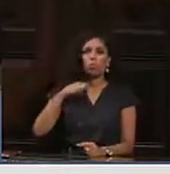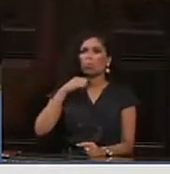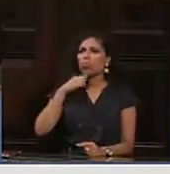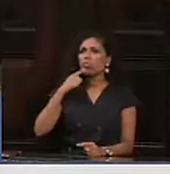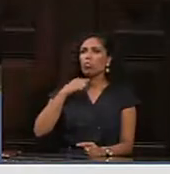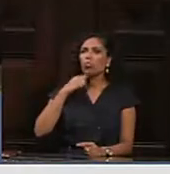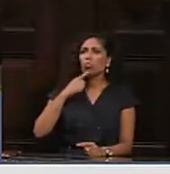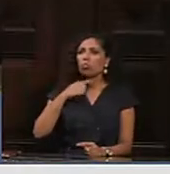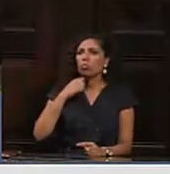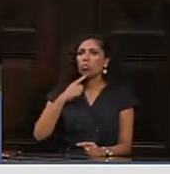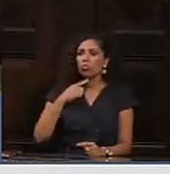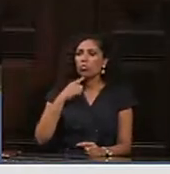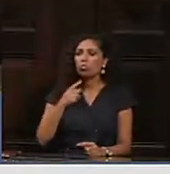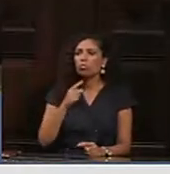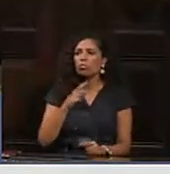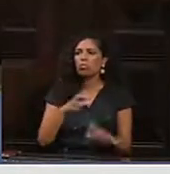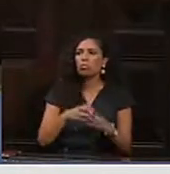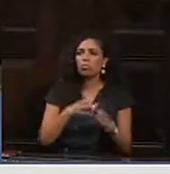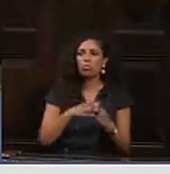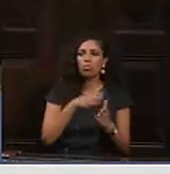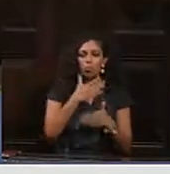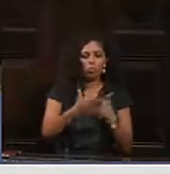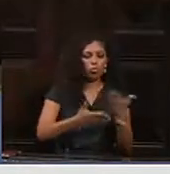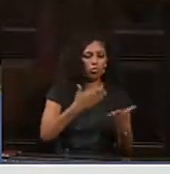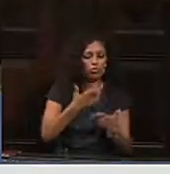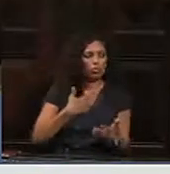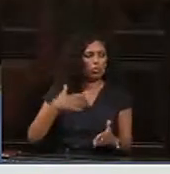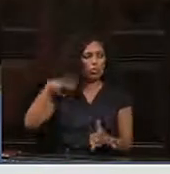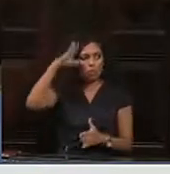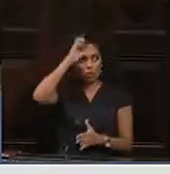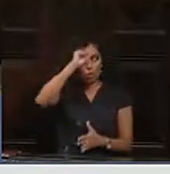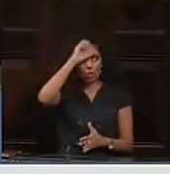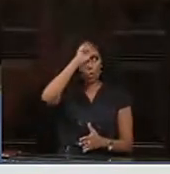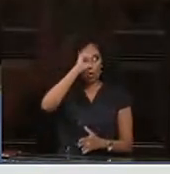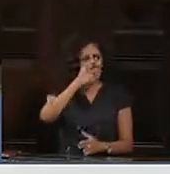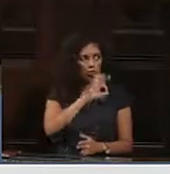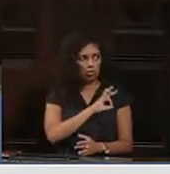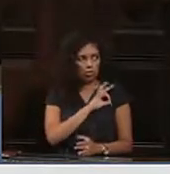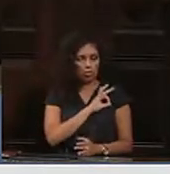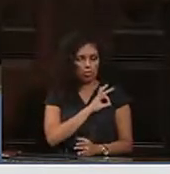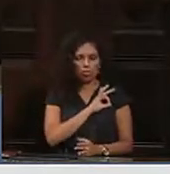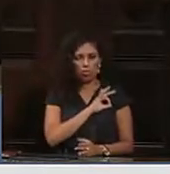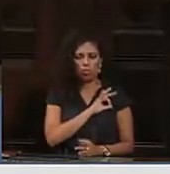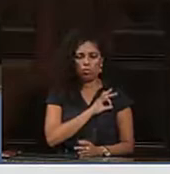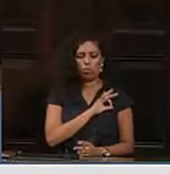comandar o batalhão. Eu aprendi na Polícia Militar que a antiguidade é posto.